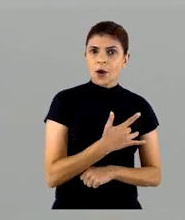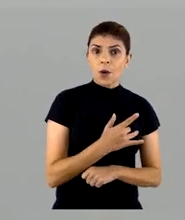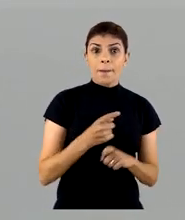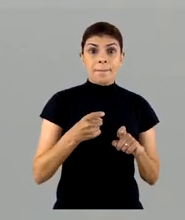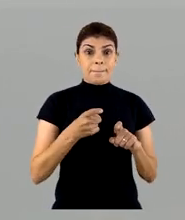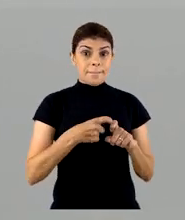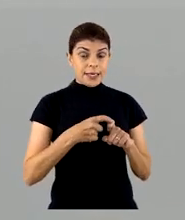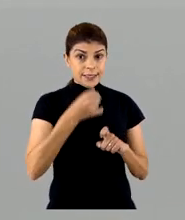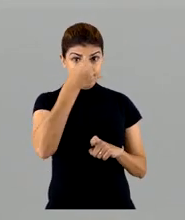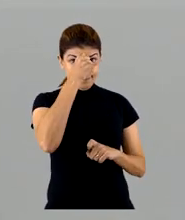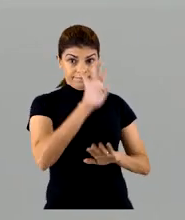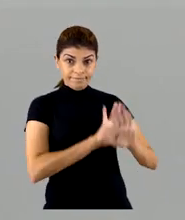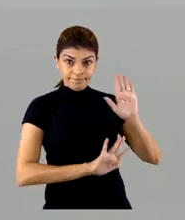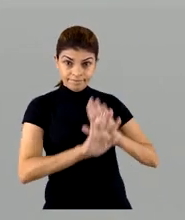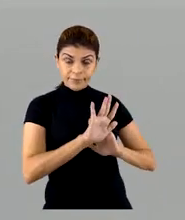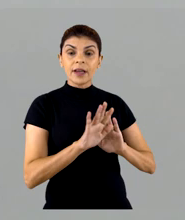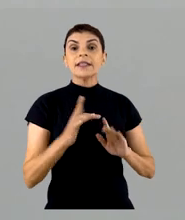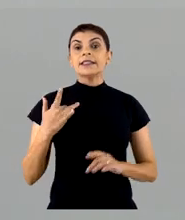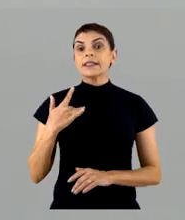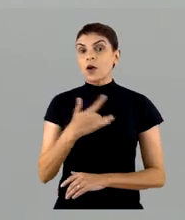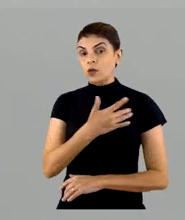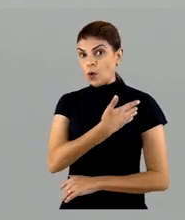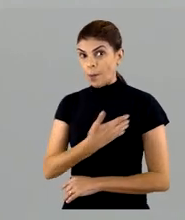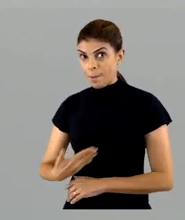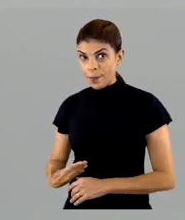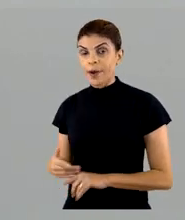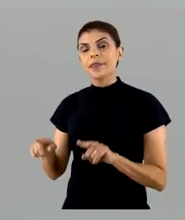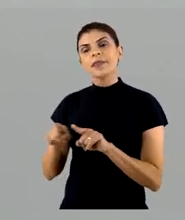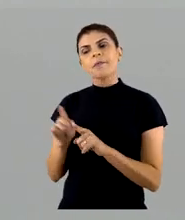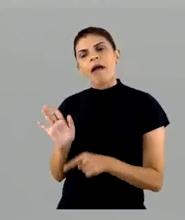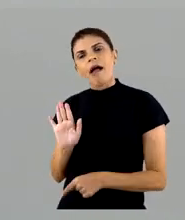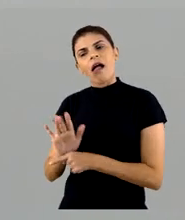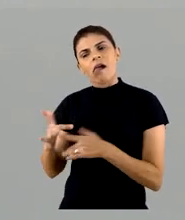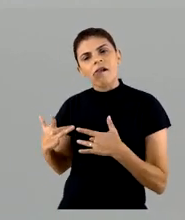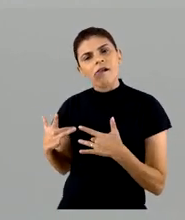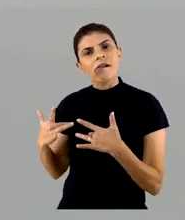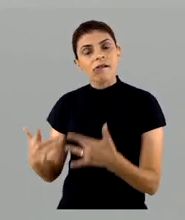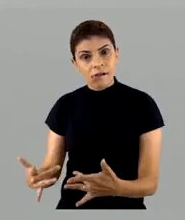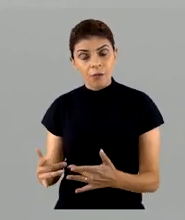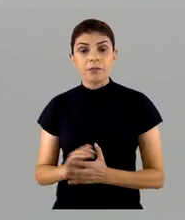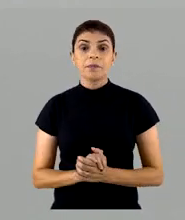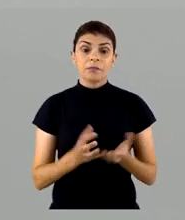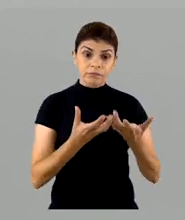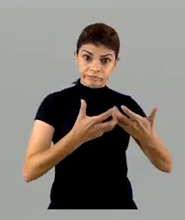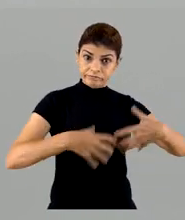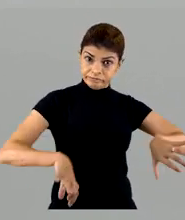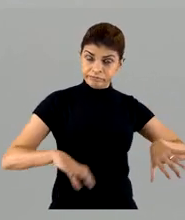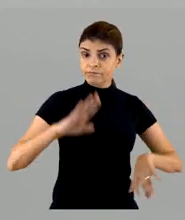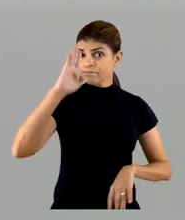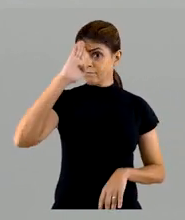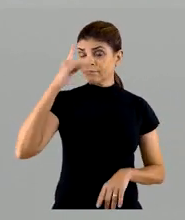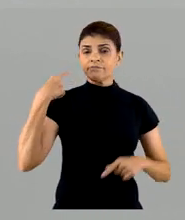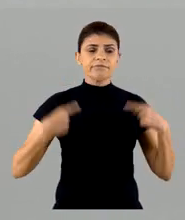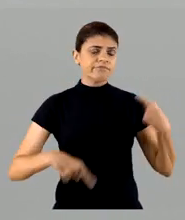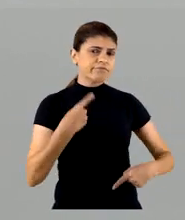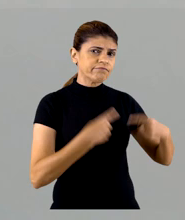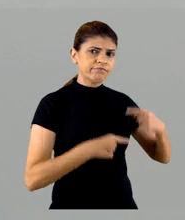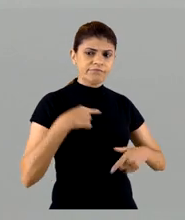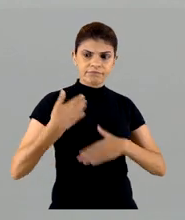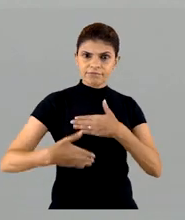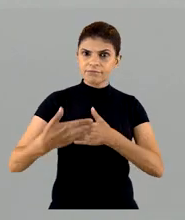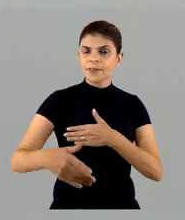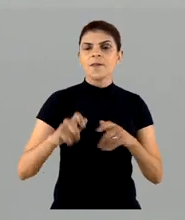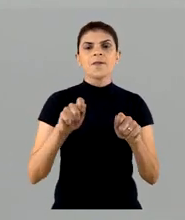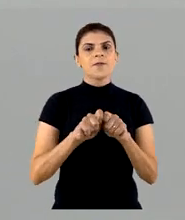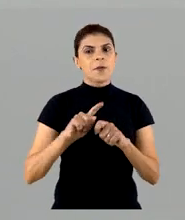medicina previdenciária, a saúde pública e a filantropia. Essa divisão é fundamental para as discussões que serão feitas